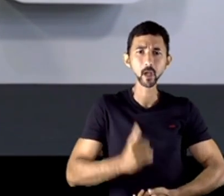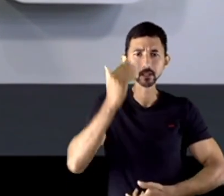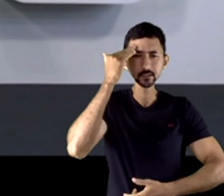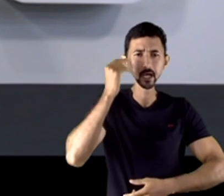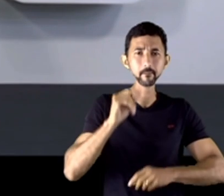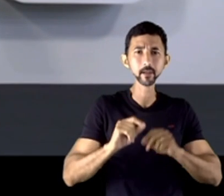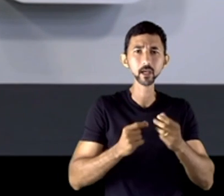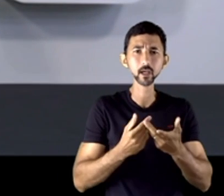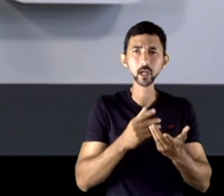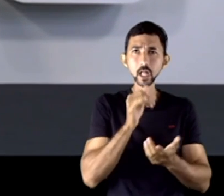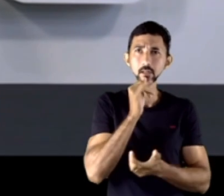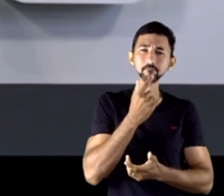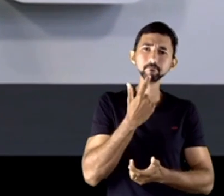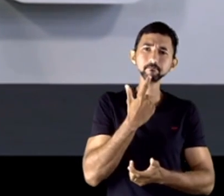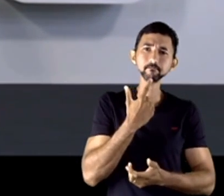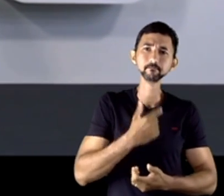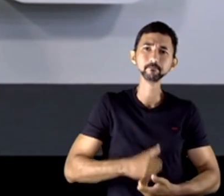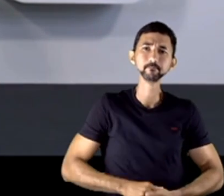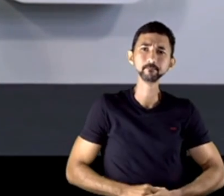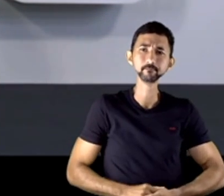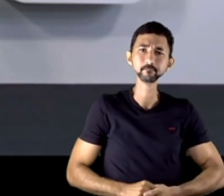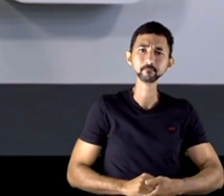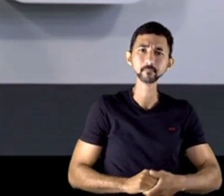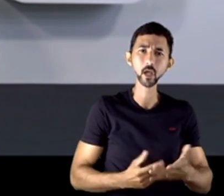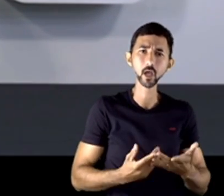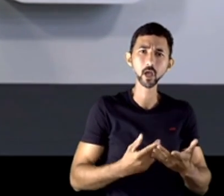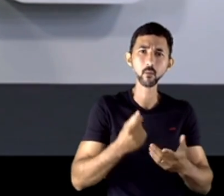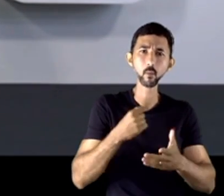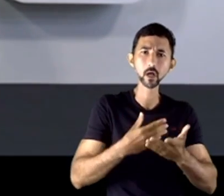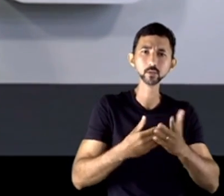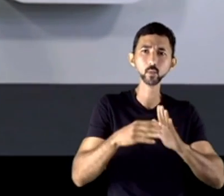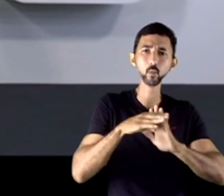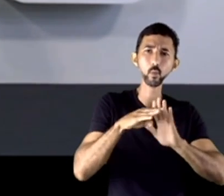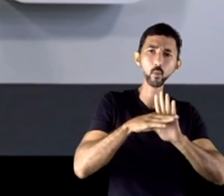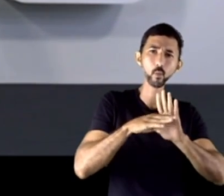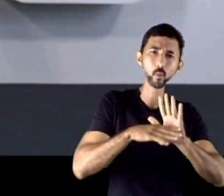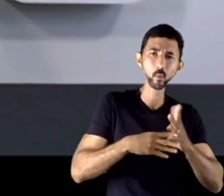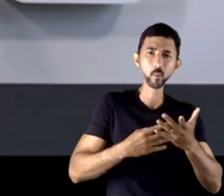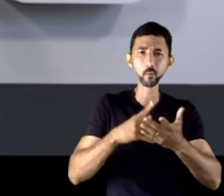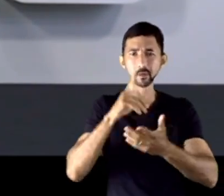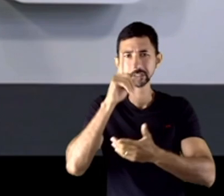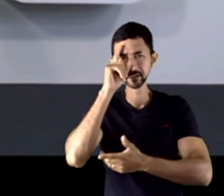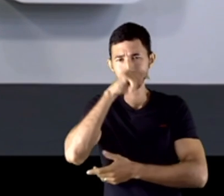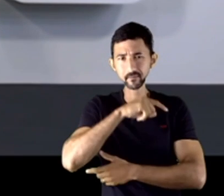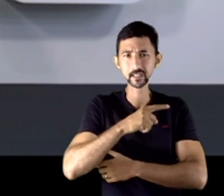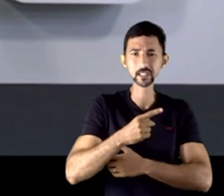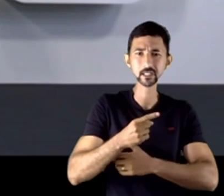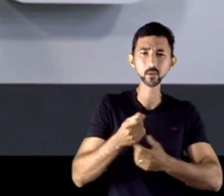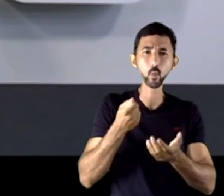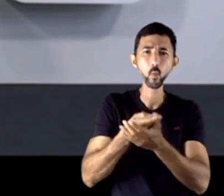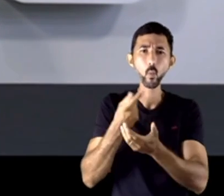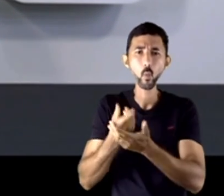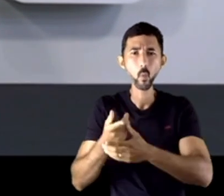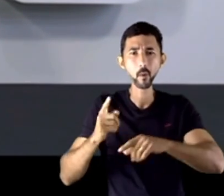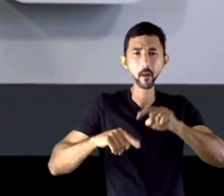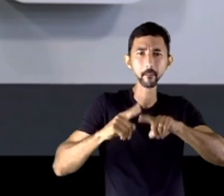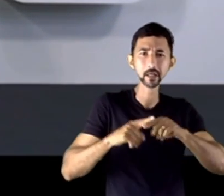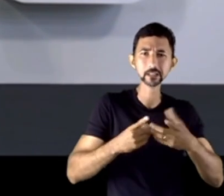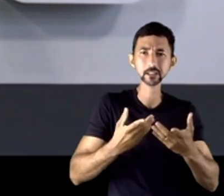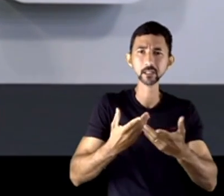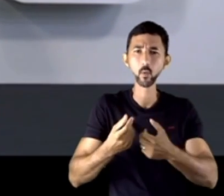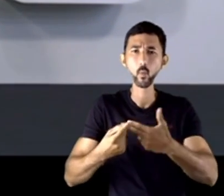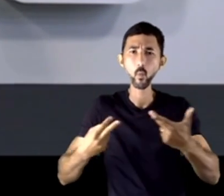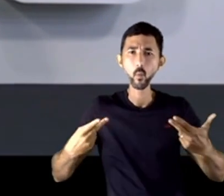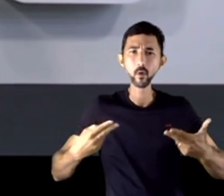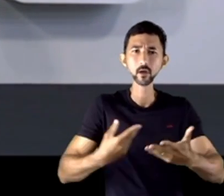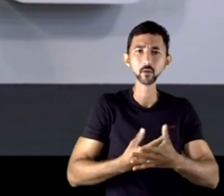saber se por acaso, como tá um pouco difícil adquirir alguns bens, né? Então,